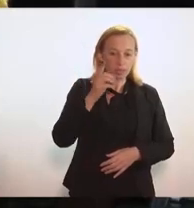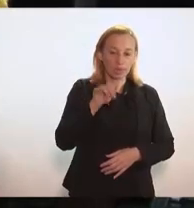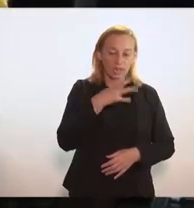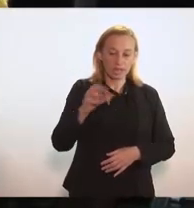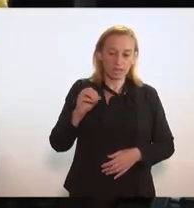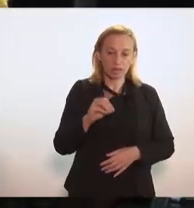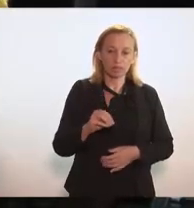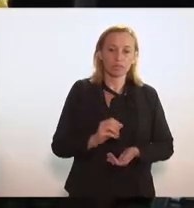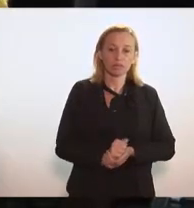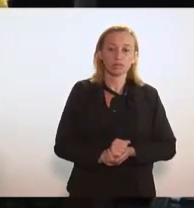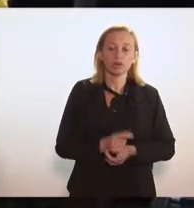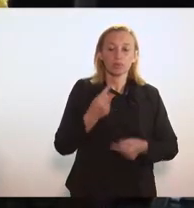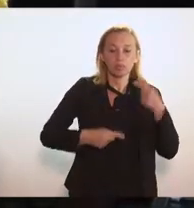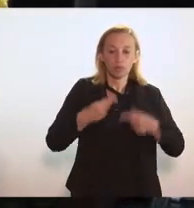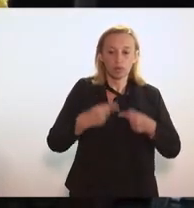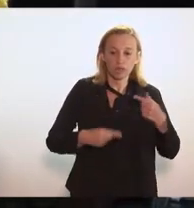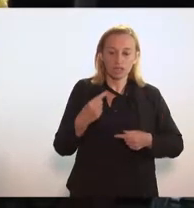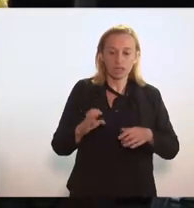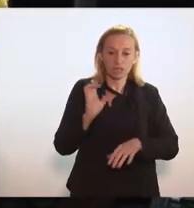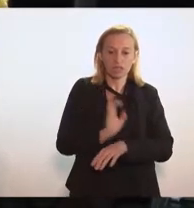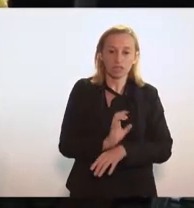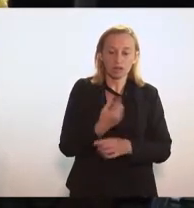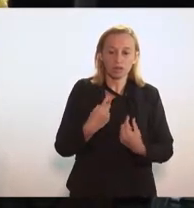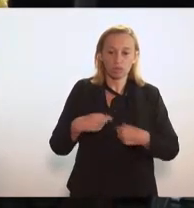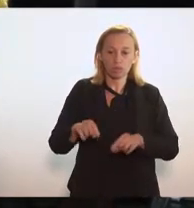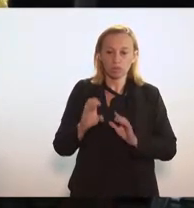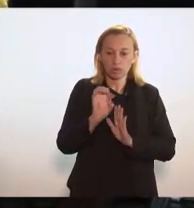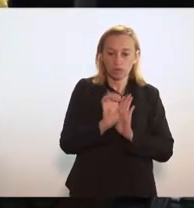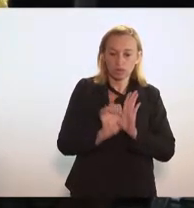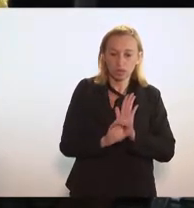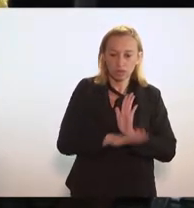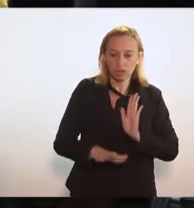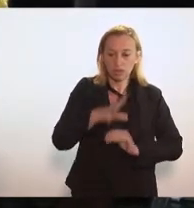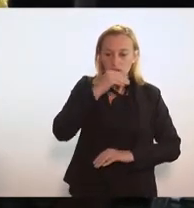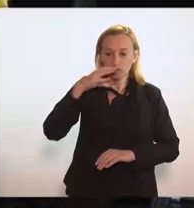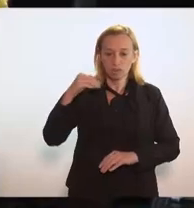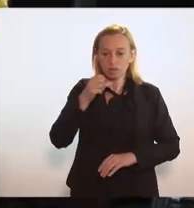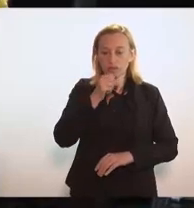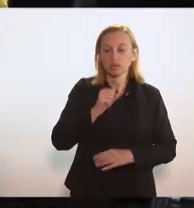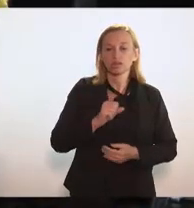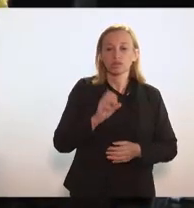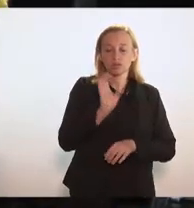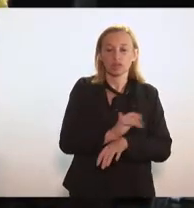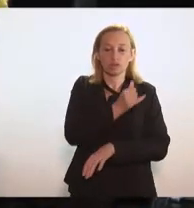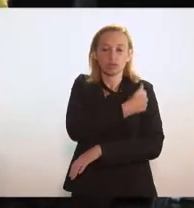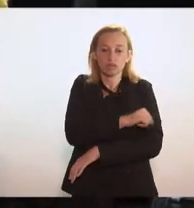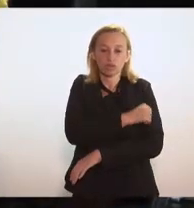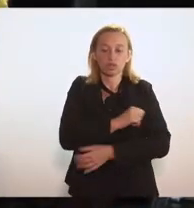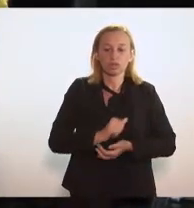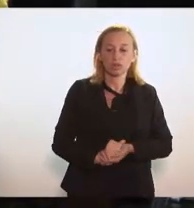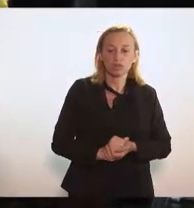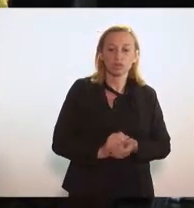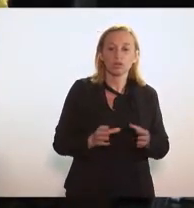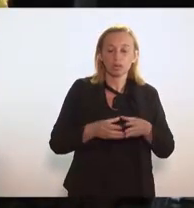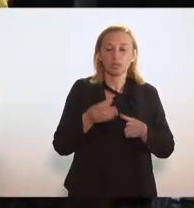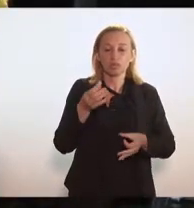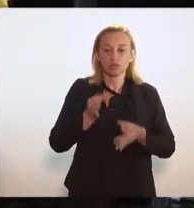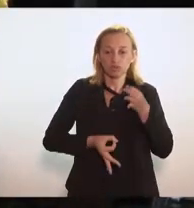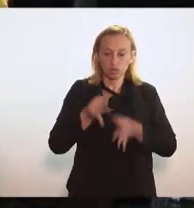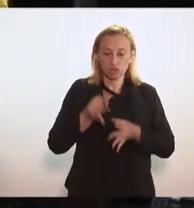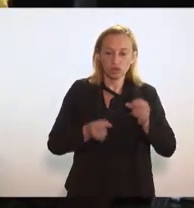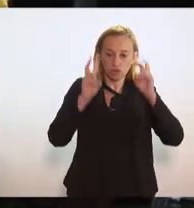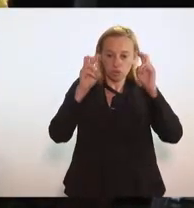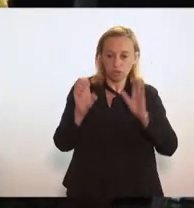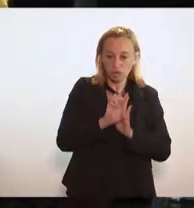política estadual de combate à pornografia na infância e na adolescência no âmbito do Estado do Rio de Janeiro. Pendendo de pareceres das comissões de Constituição e Justiça, de Assuntos